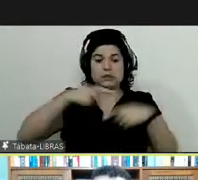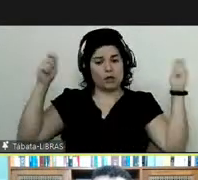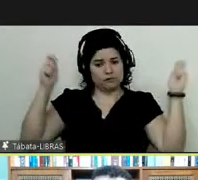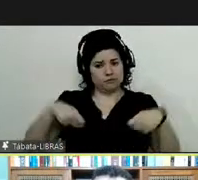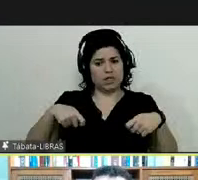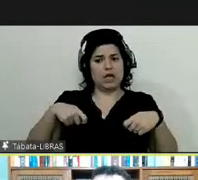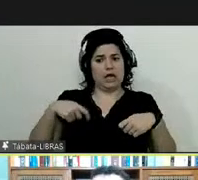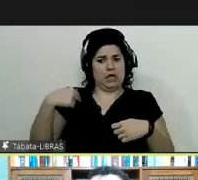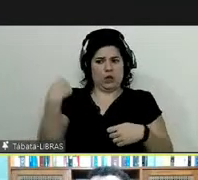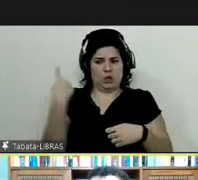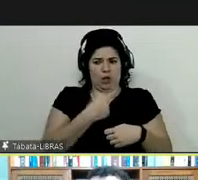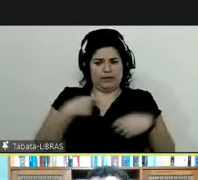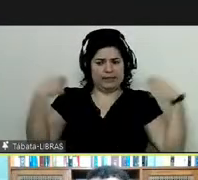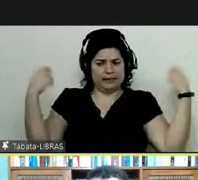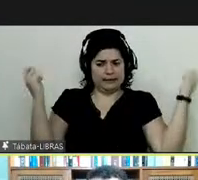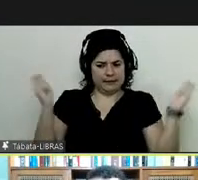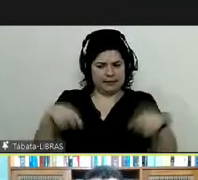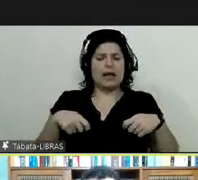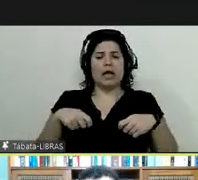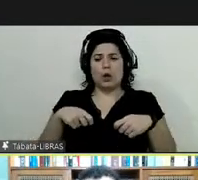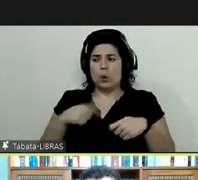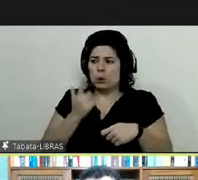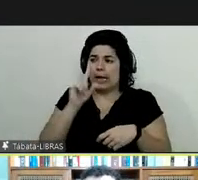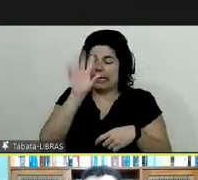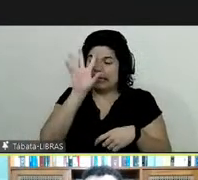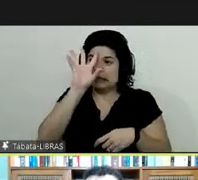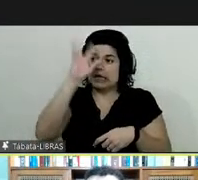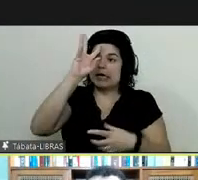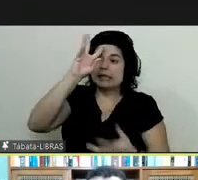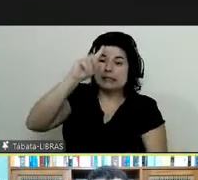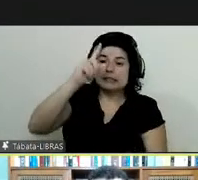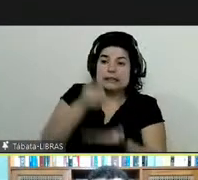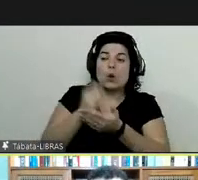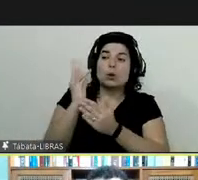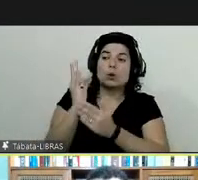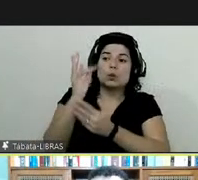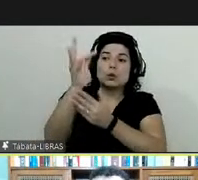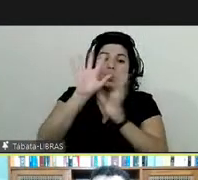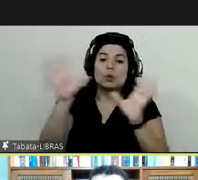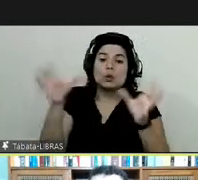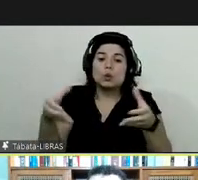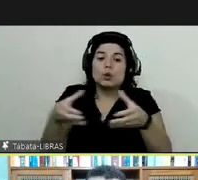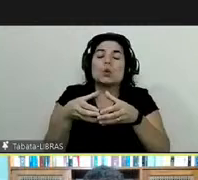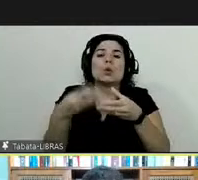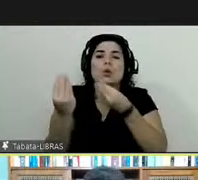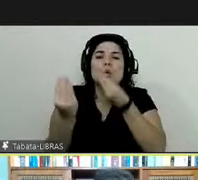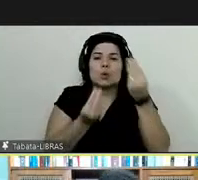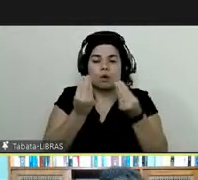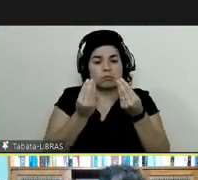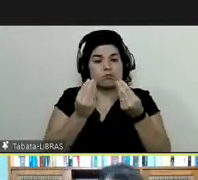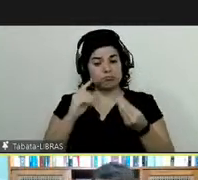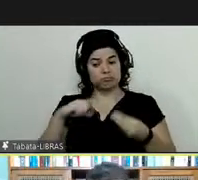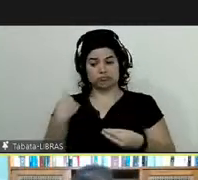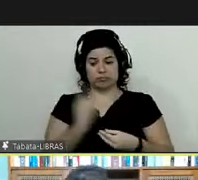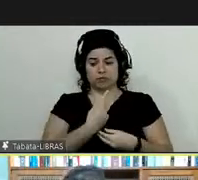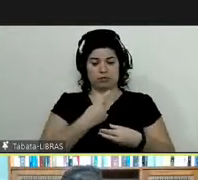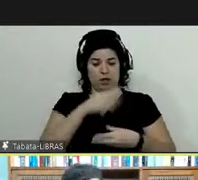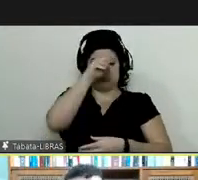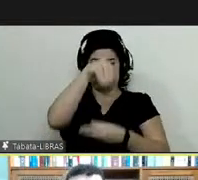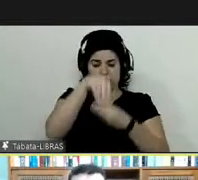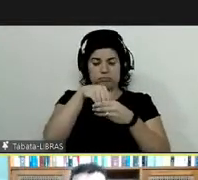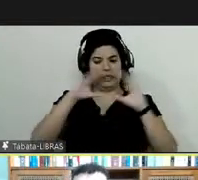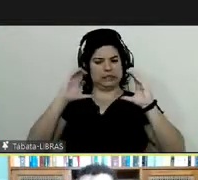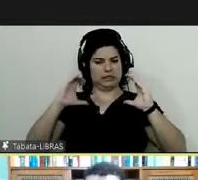olha ninguém melhor do que nós mesmos para podermos Decidir sobre o futuro da nossa comunidade né ninguém melhor do que nós aqui